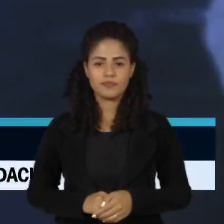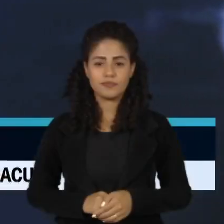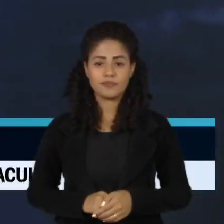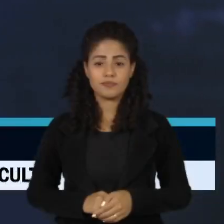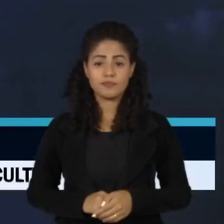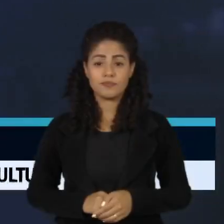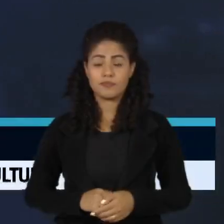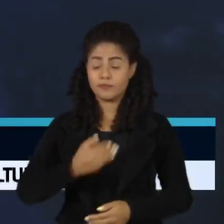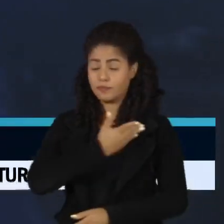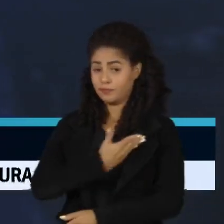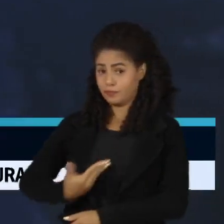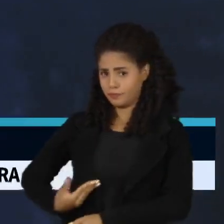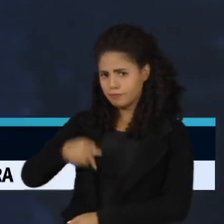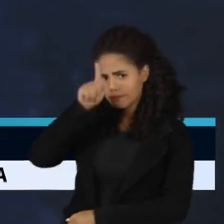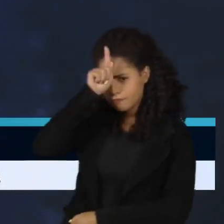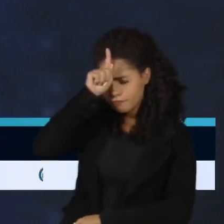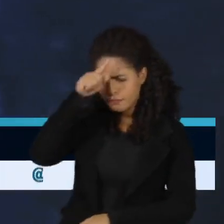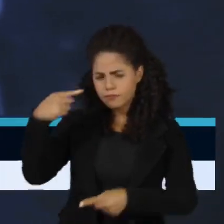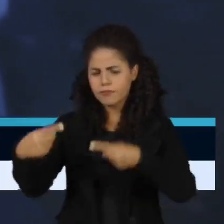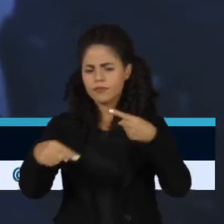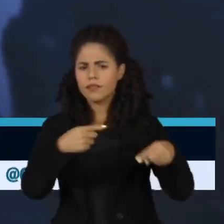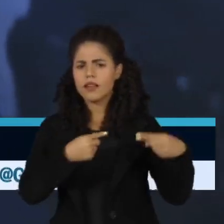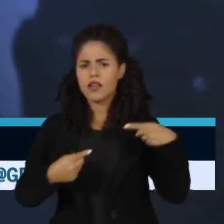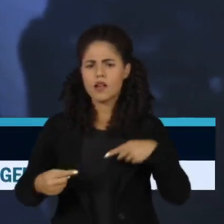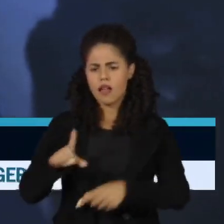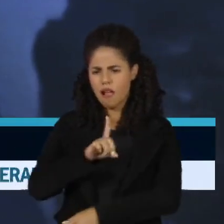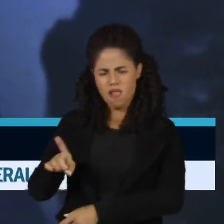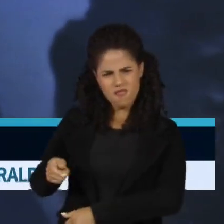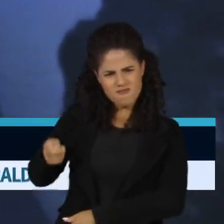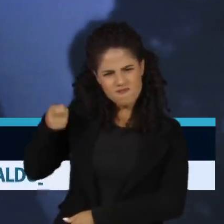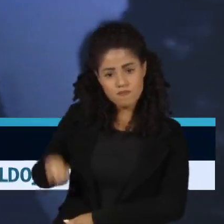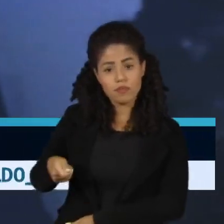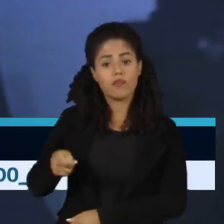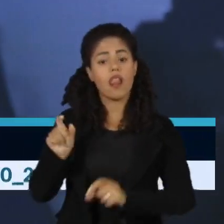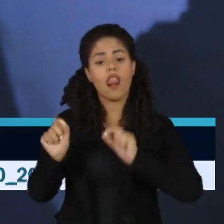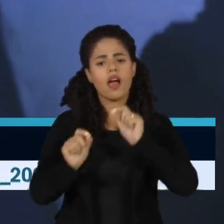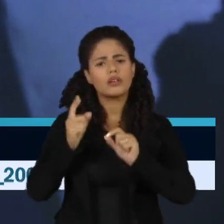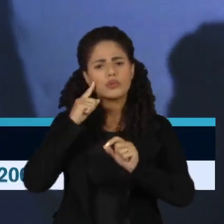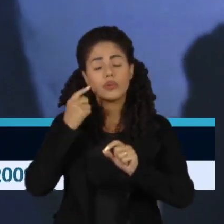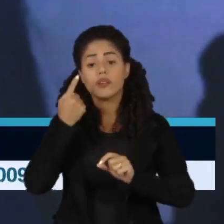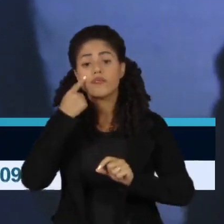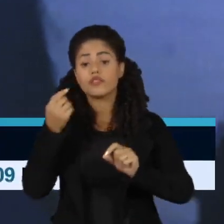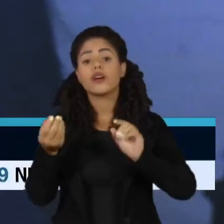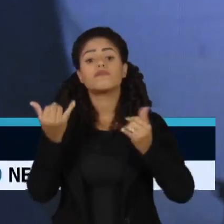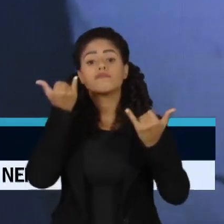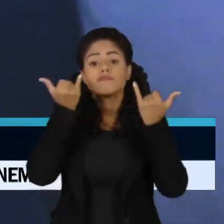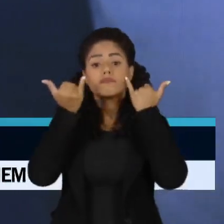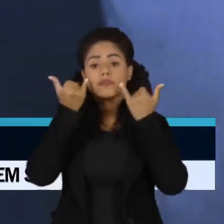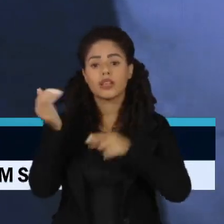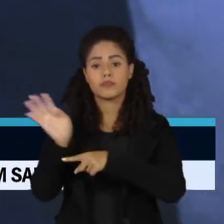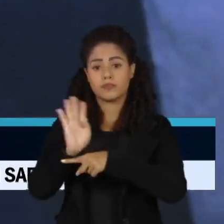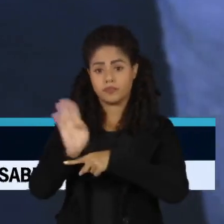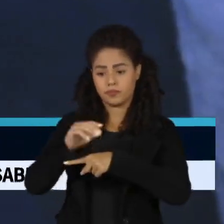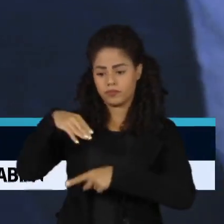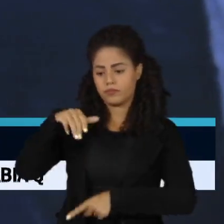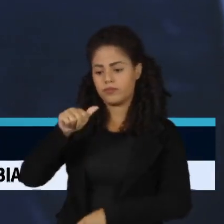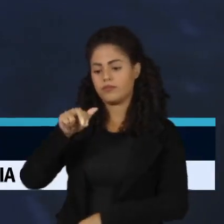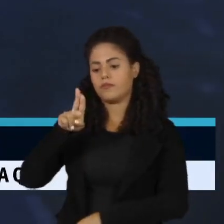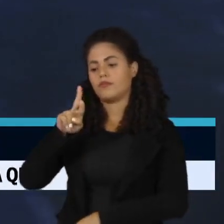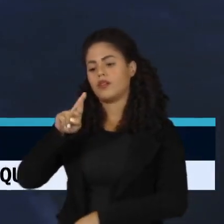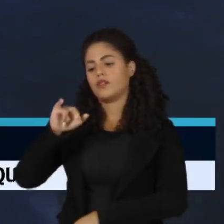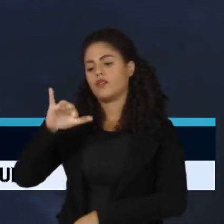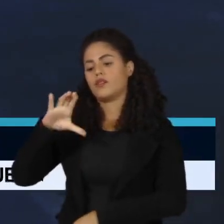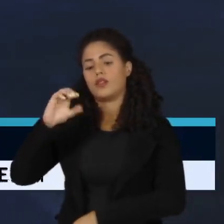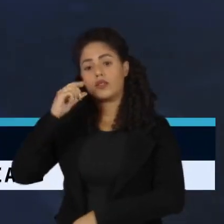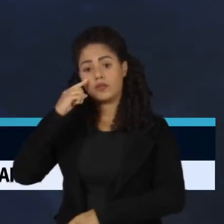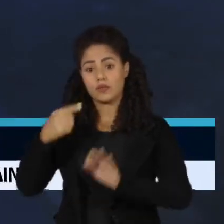o governo alemão discute o combate à extrema-direita presente no serviço público veja na reportagem de Maurício cancelieri correspondente da